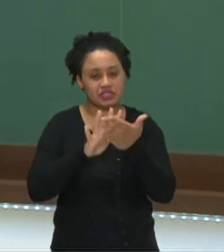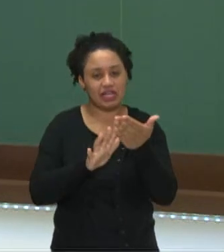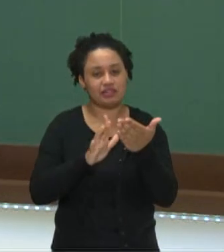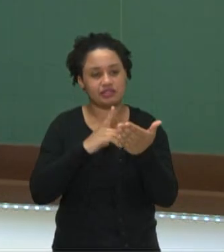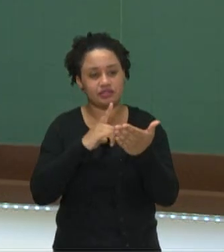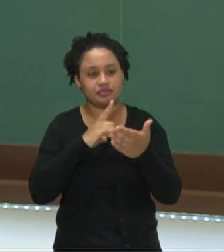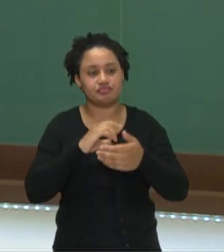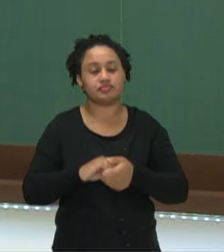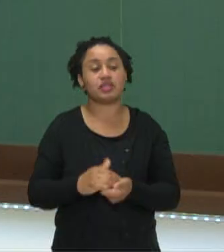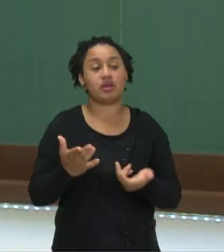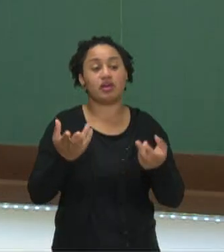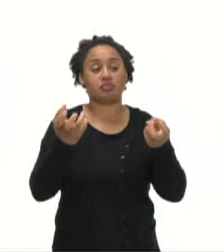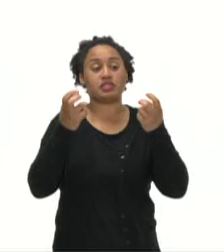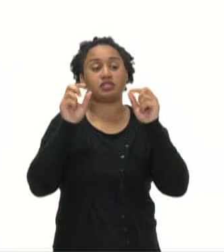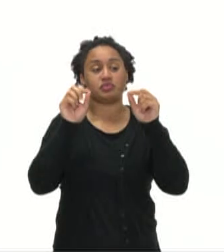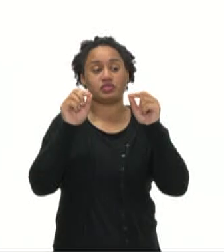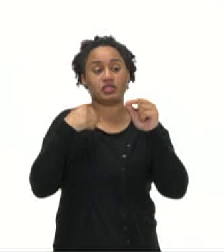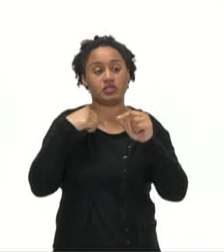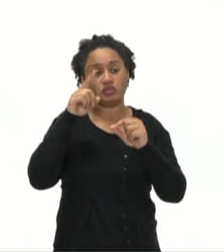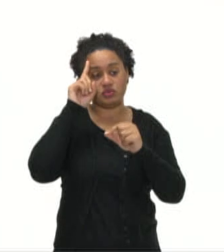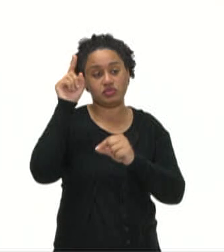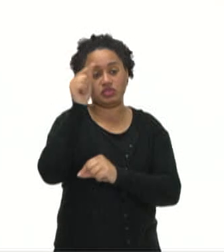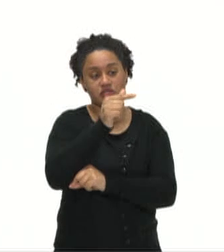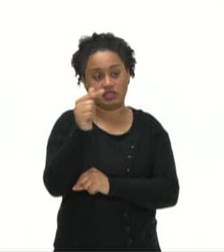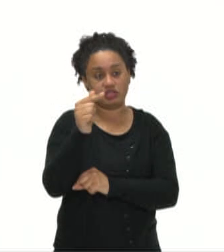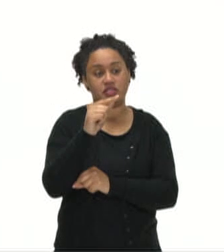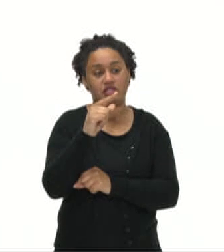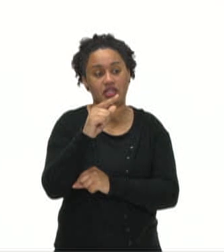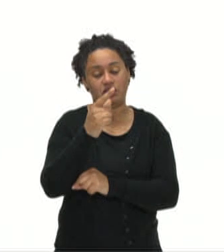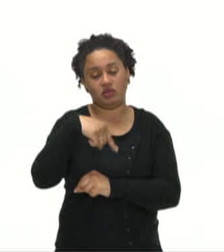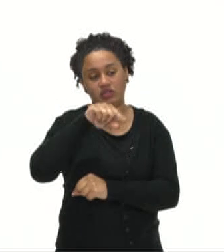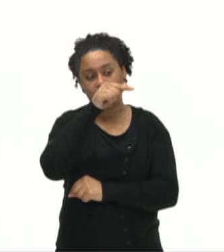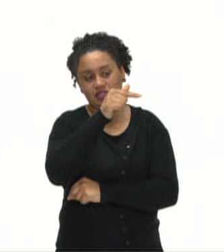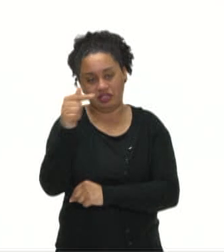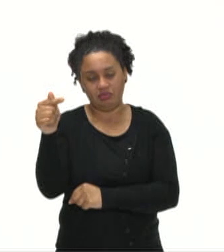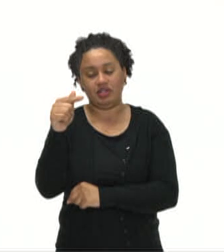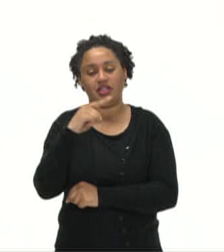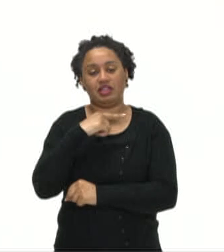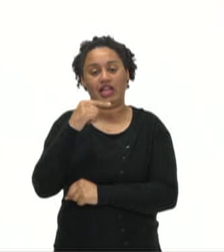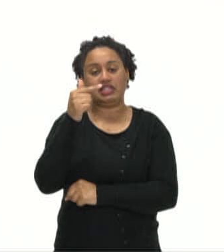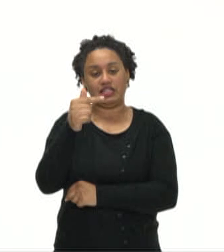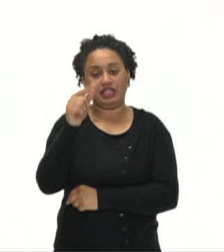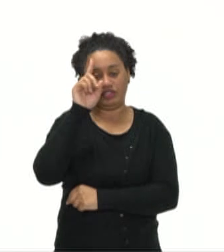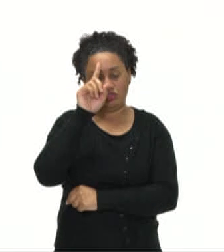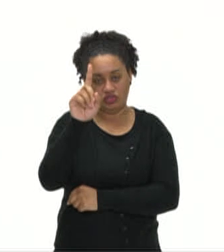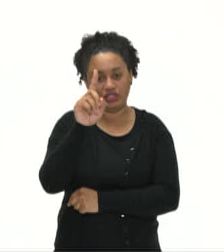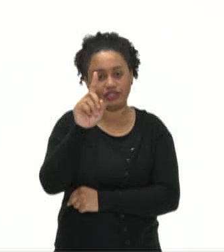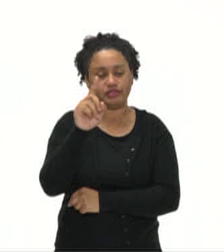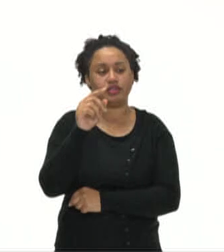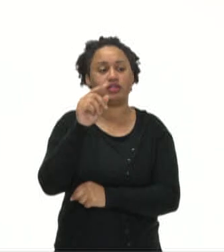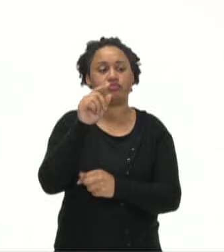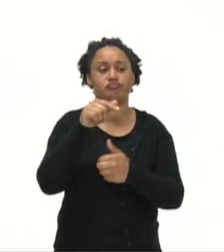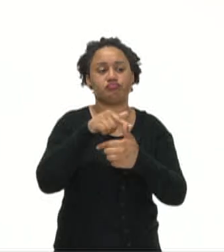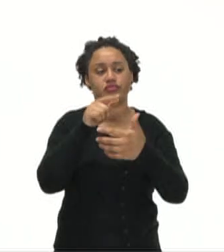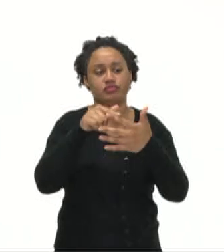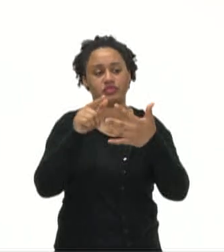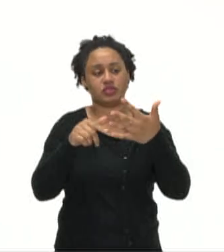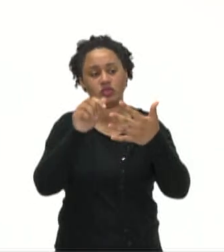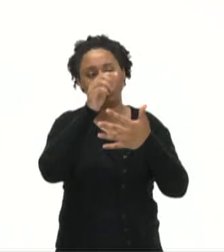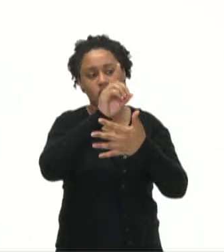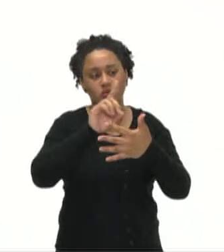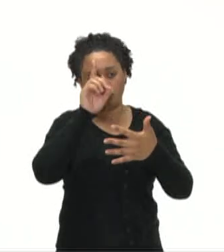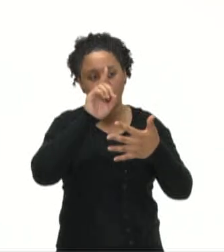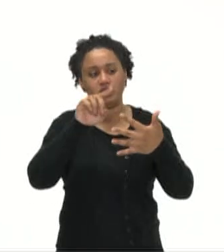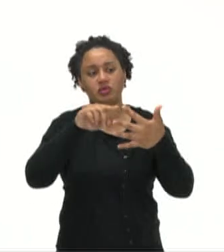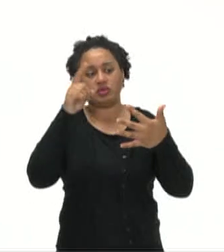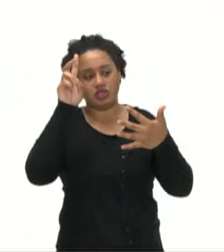seguinte. Um dia da semana, a nossa semana, ela tem 7 dias, né? Domingo, segunda, terça, quarta,